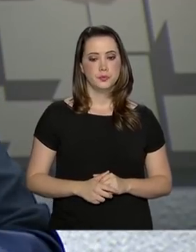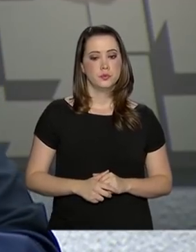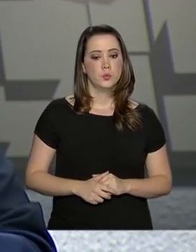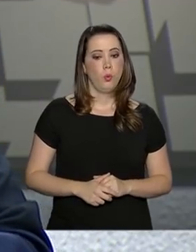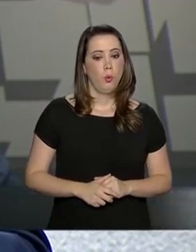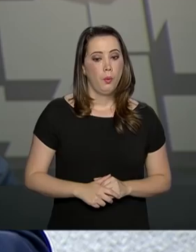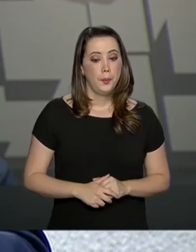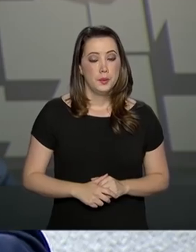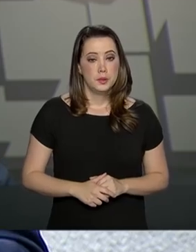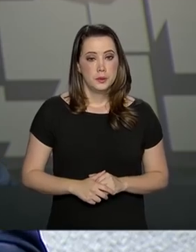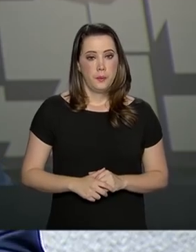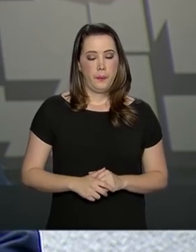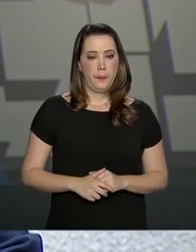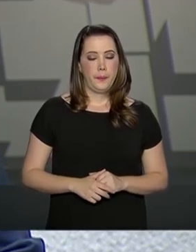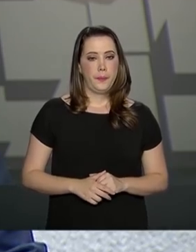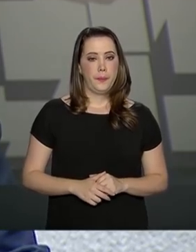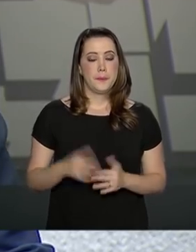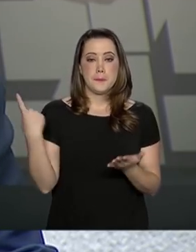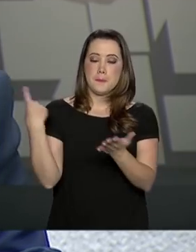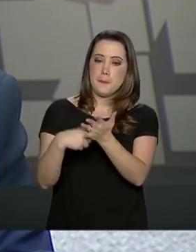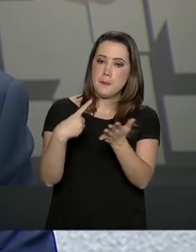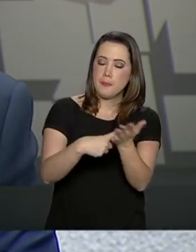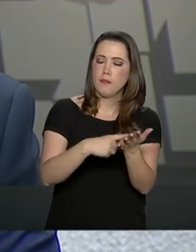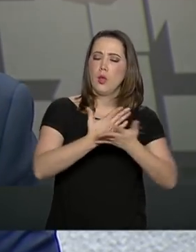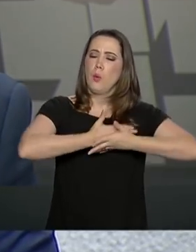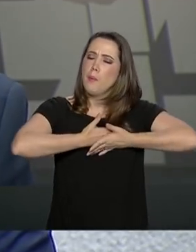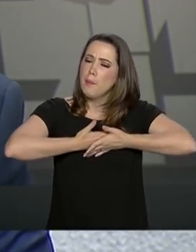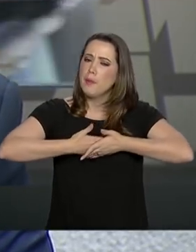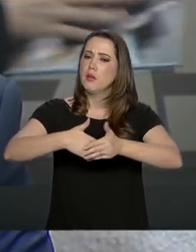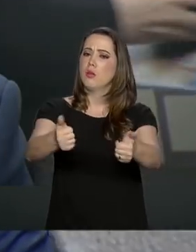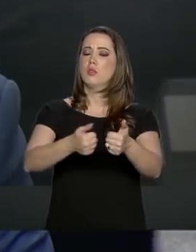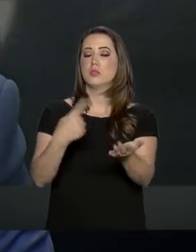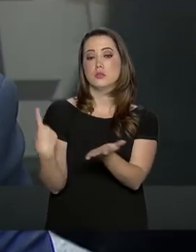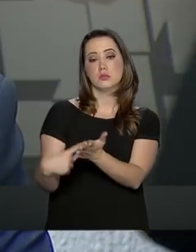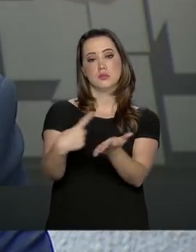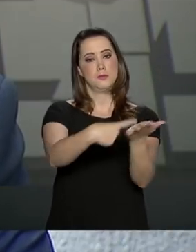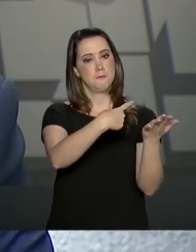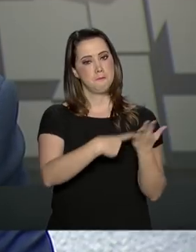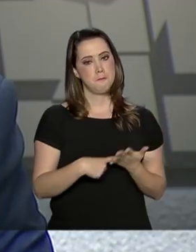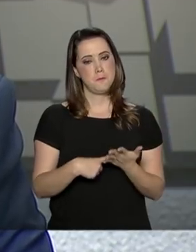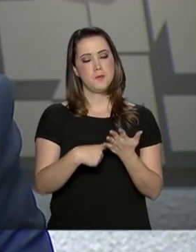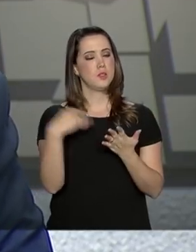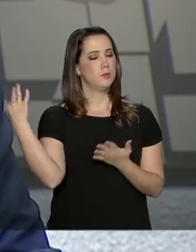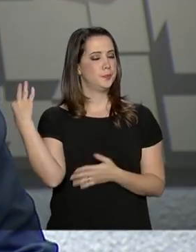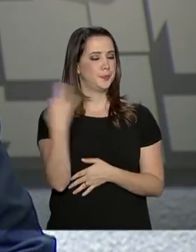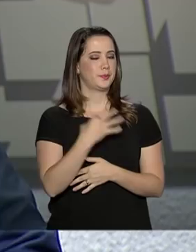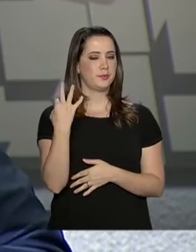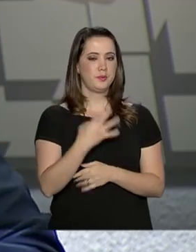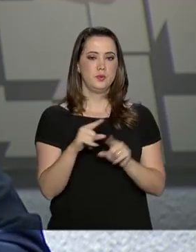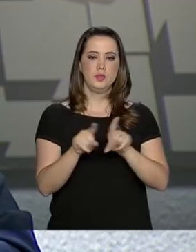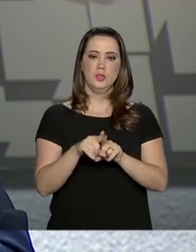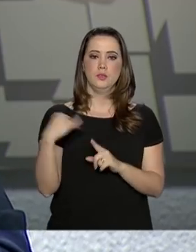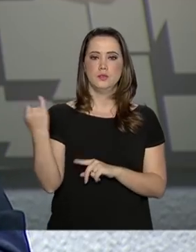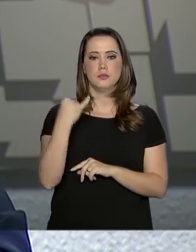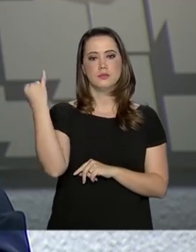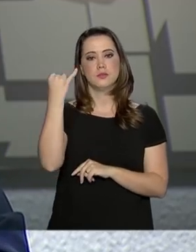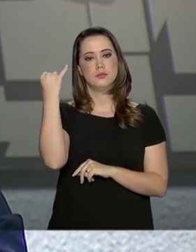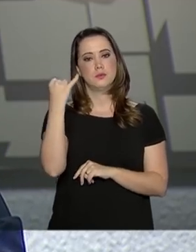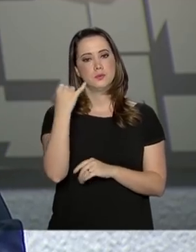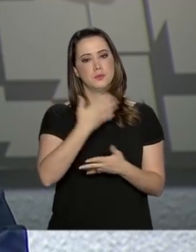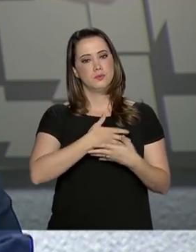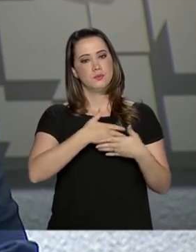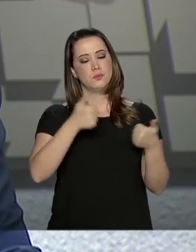Esse acordo ele é uma melhoria do acordo, uma ótima, vamos dizer assim, uma melhoria